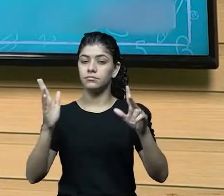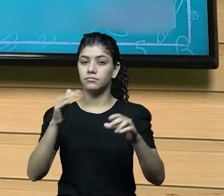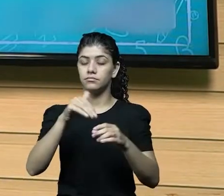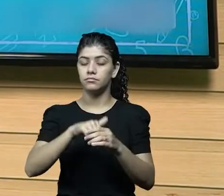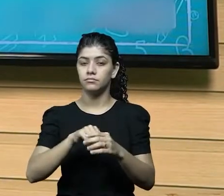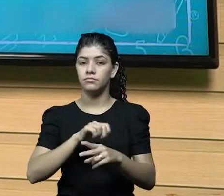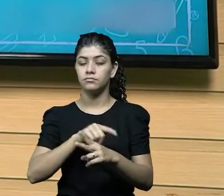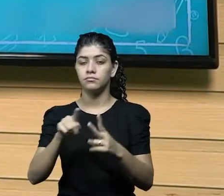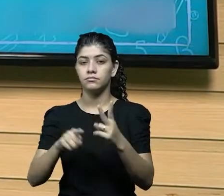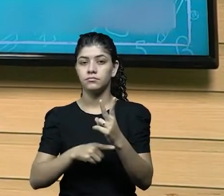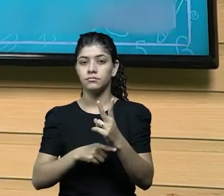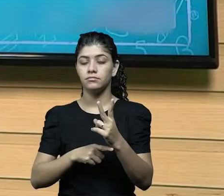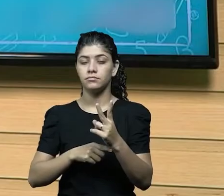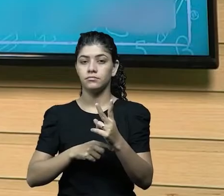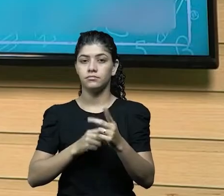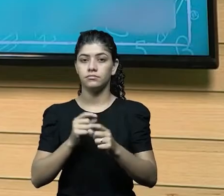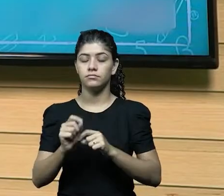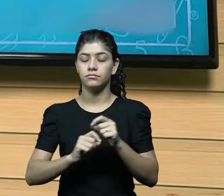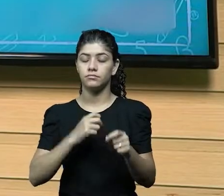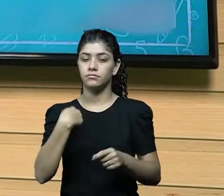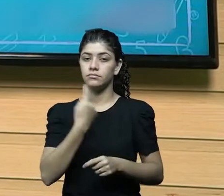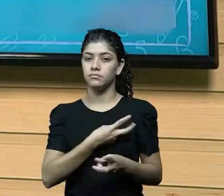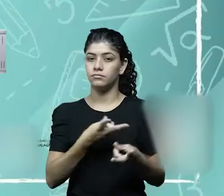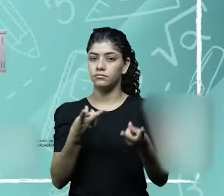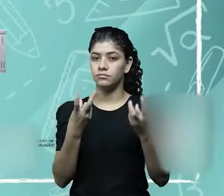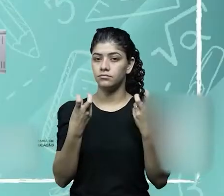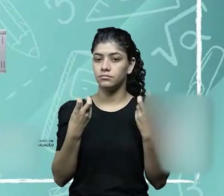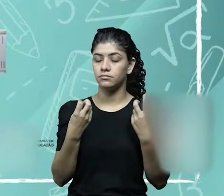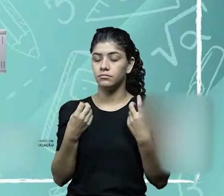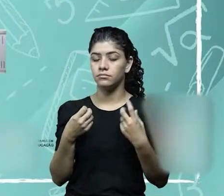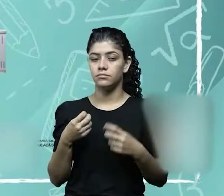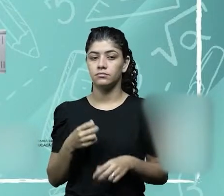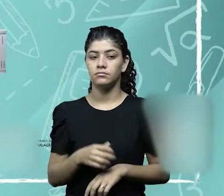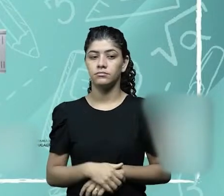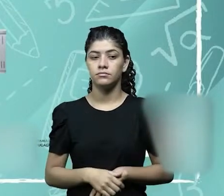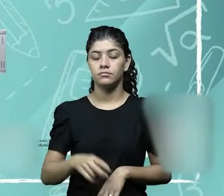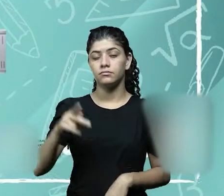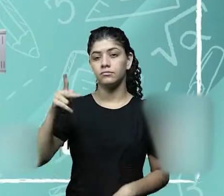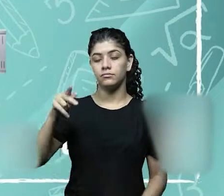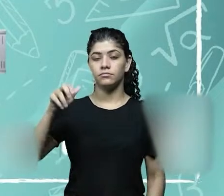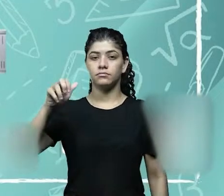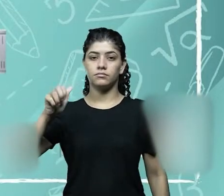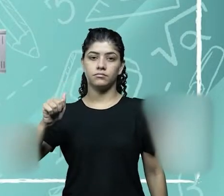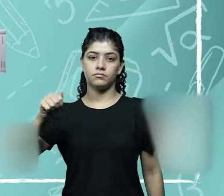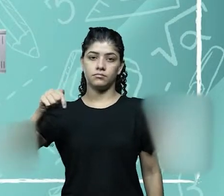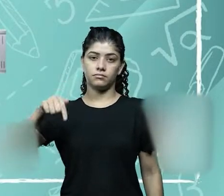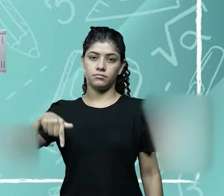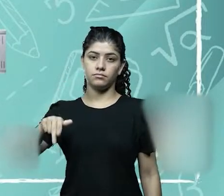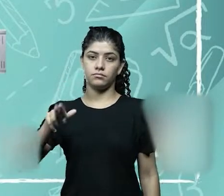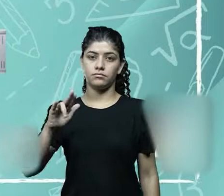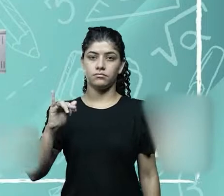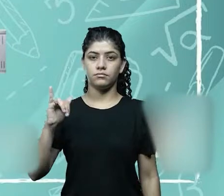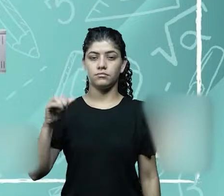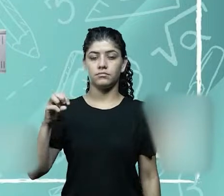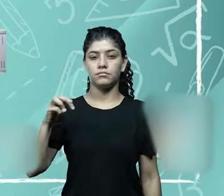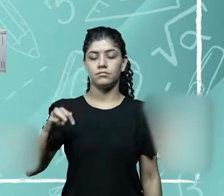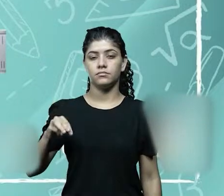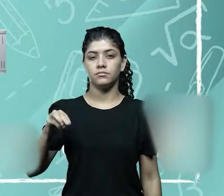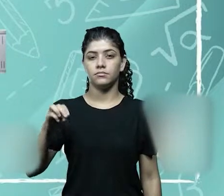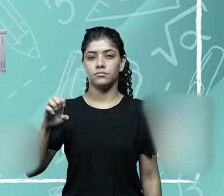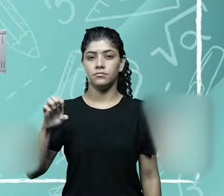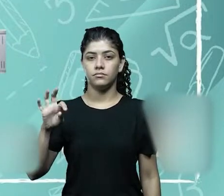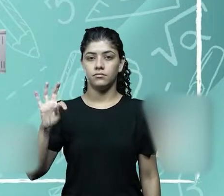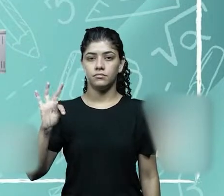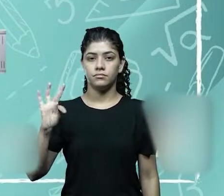essas duas partes que nós observamos. O paquímetro é um instrumento usado para